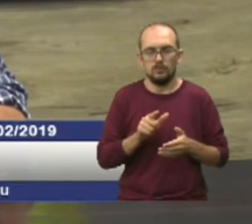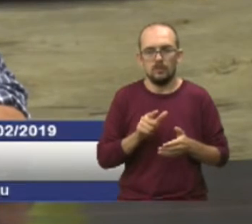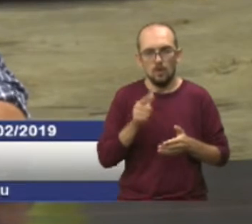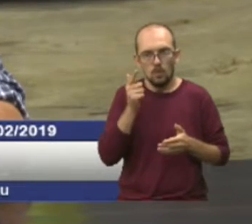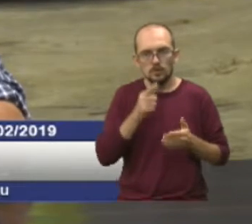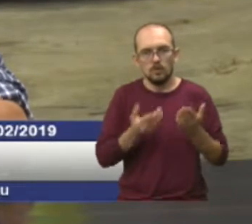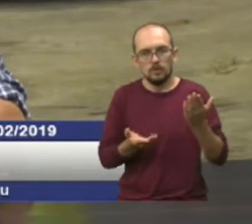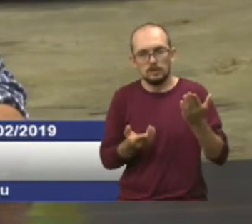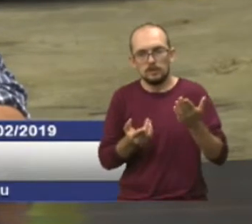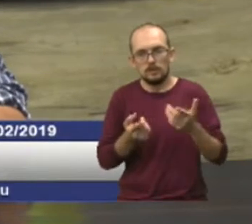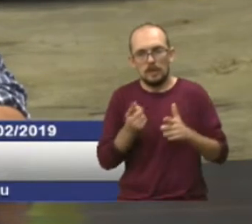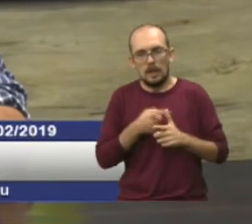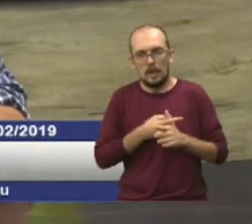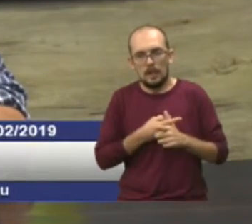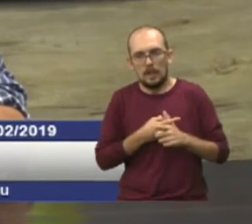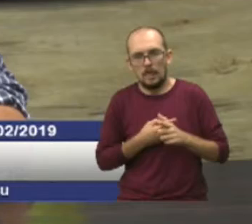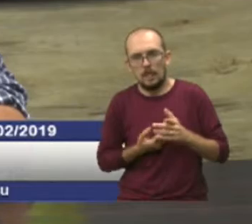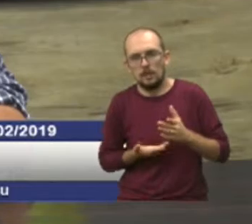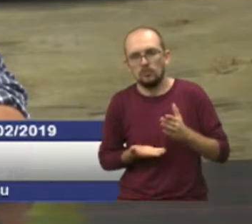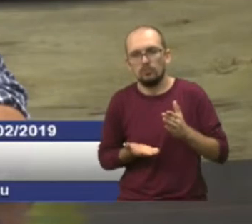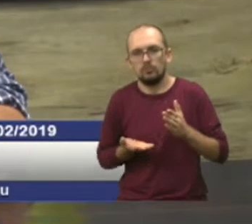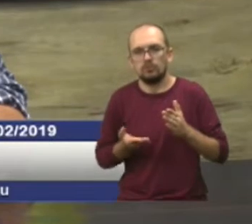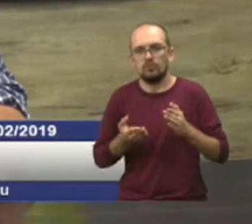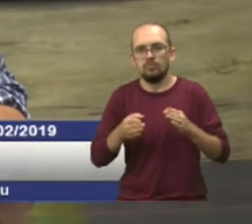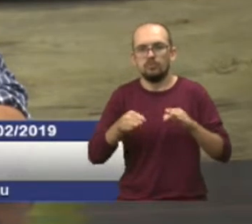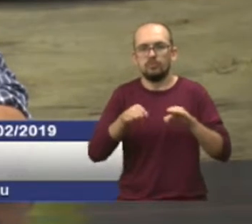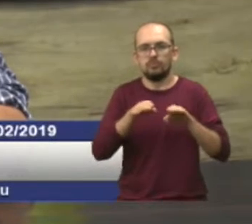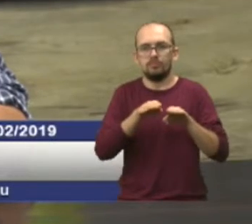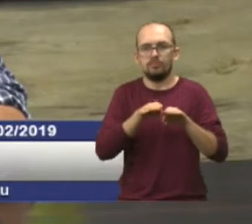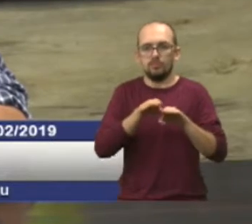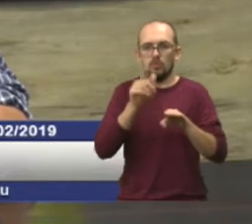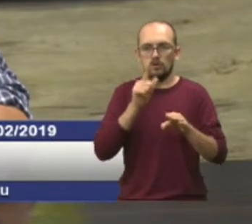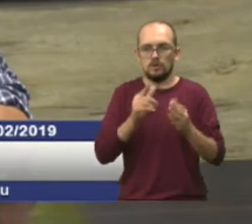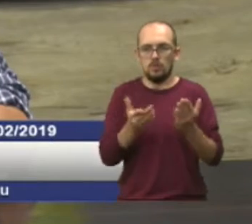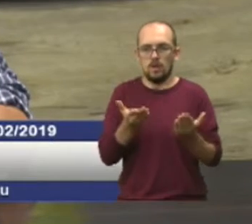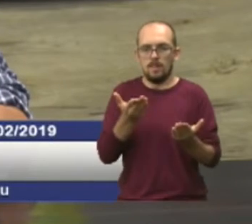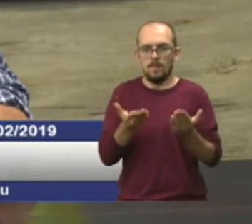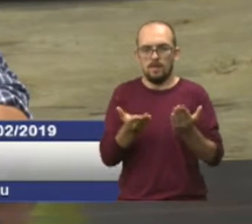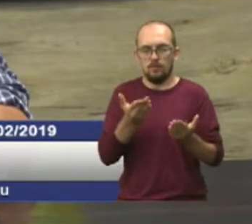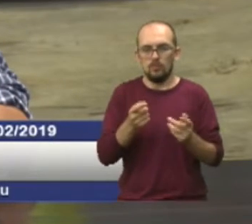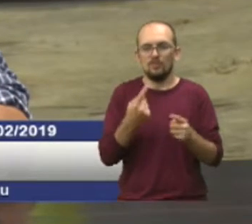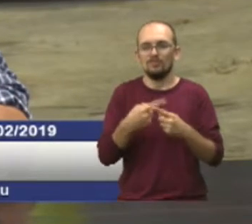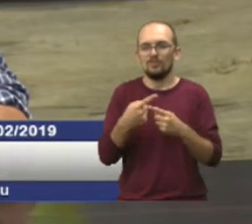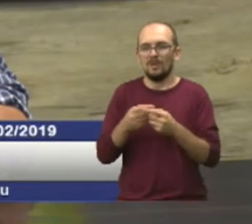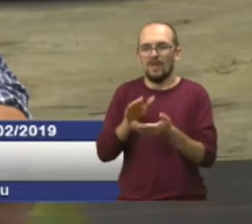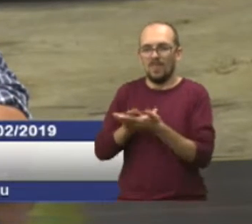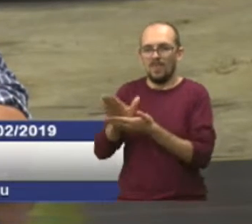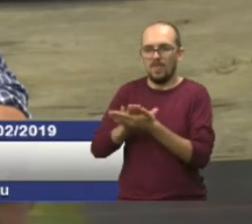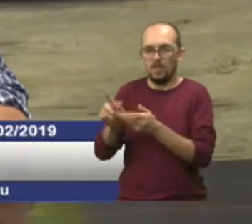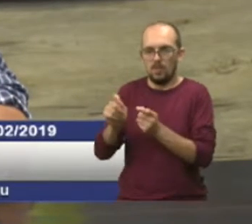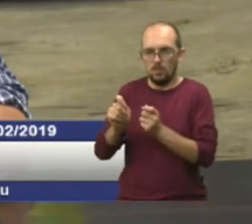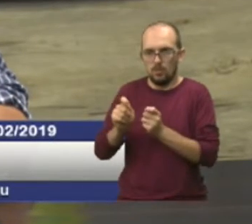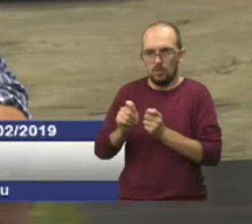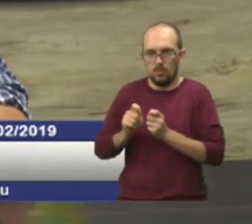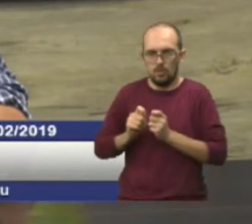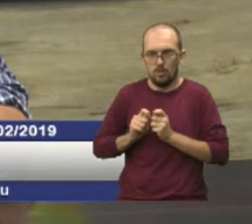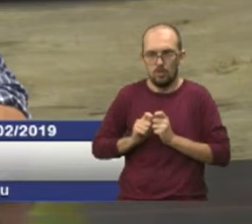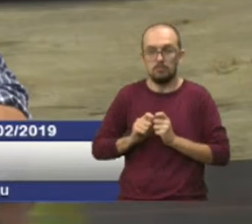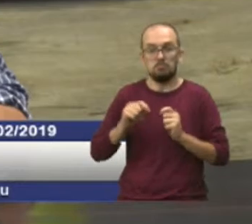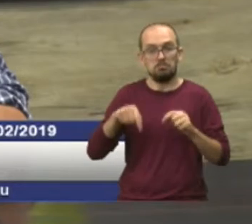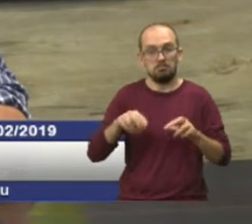equilibrar as finanças devido à redução das despesas. Então, a expectativa da gente para esse